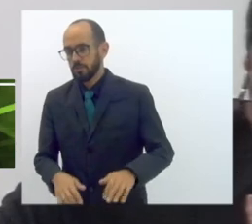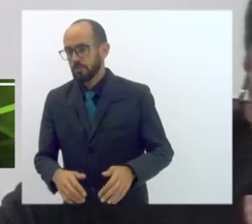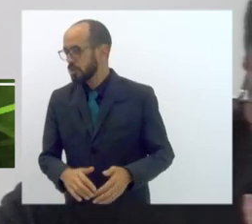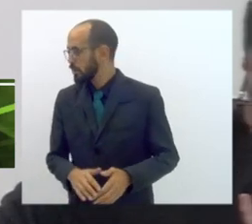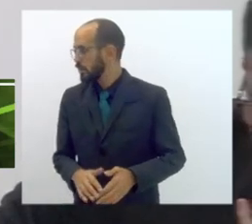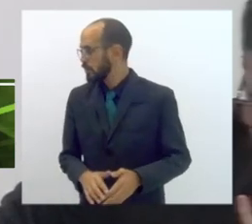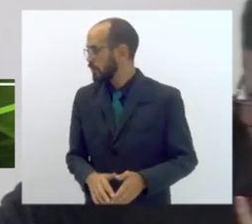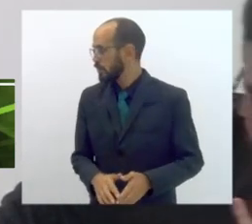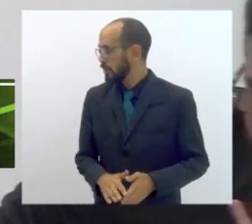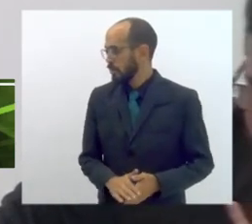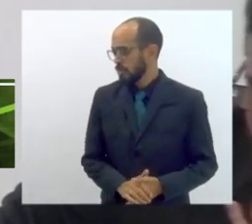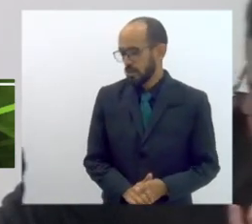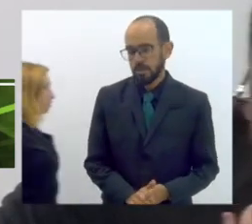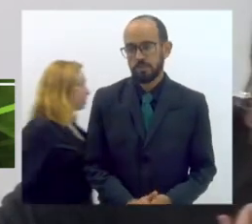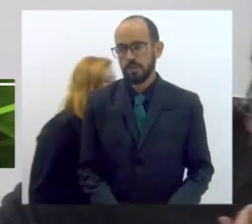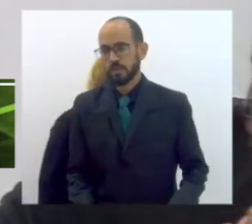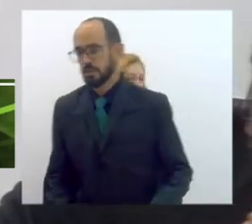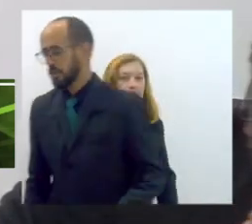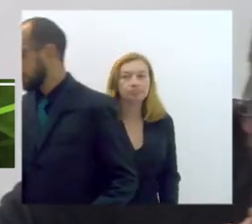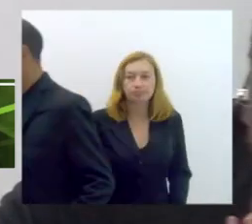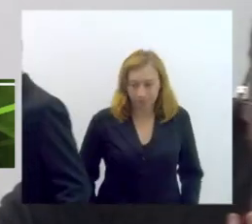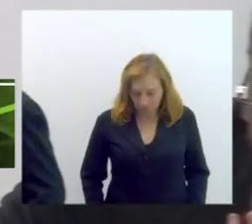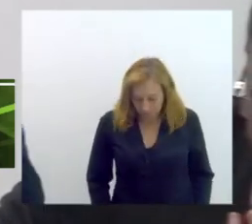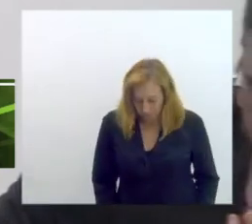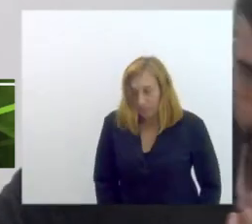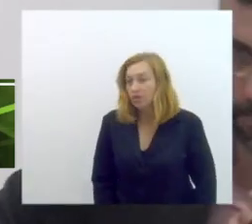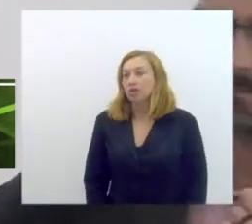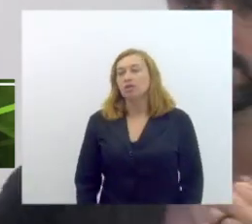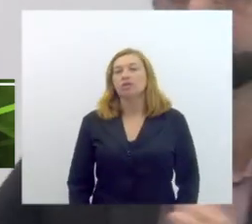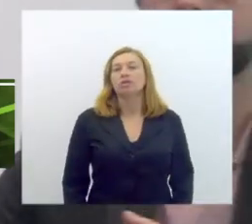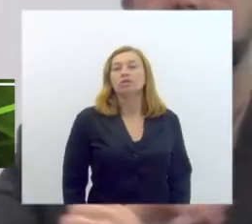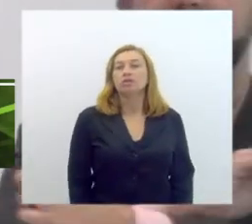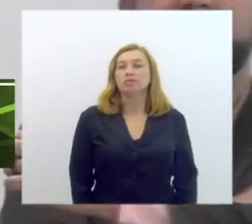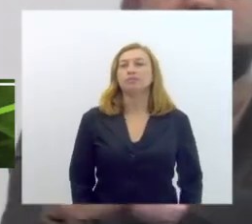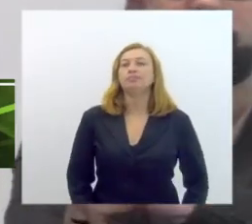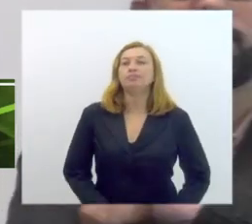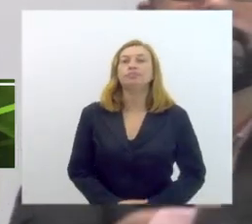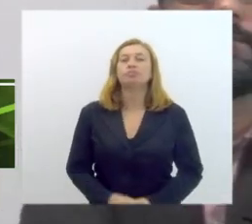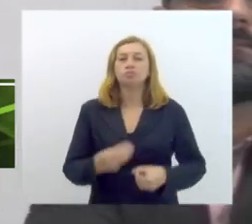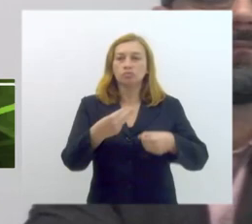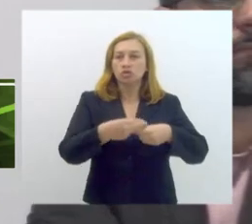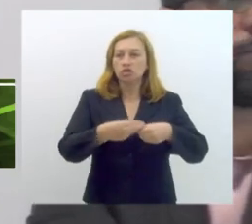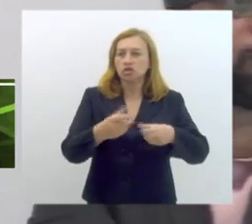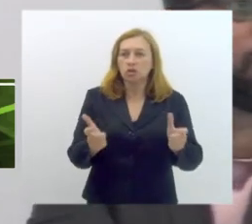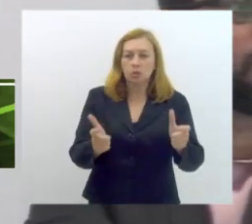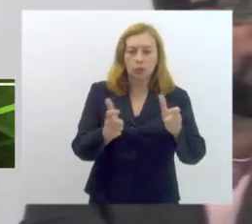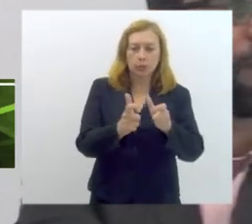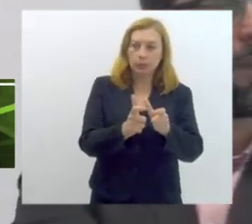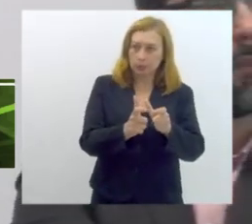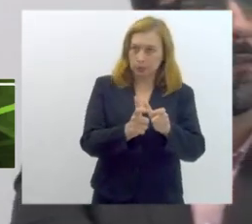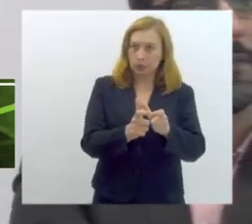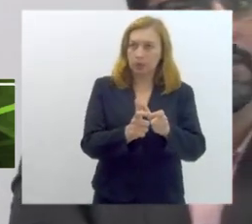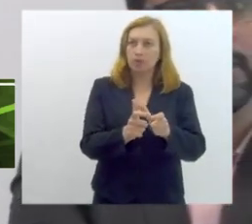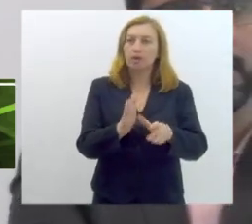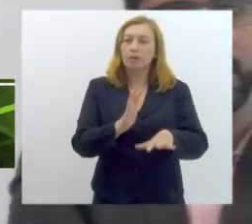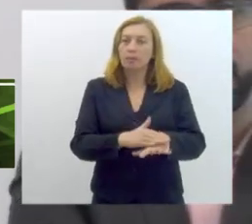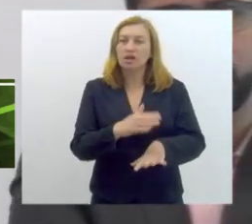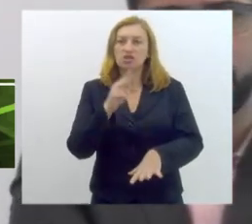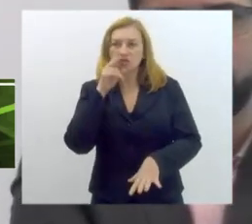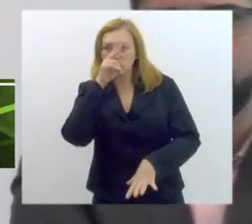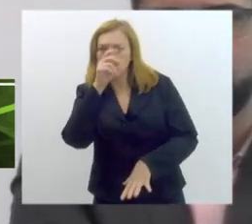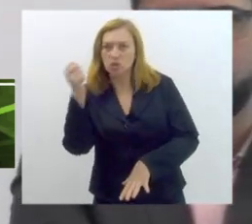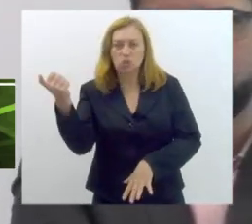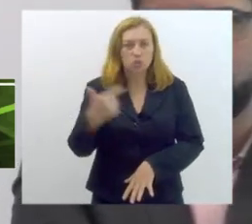do governo do Estado, porque, por maior que seja o município, nenhum município tem mais força que um